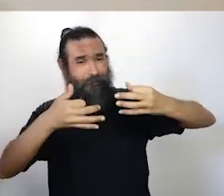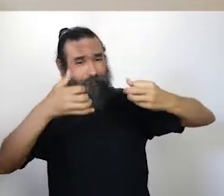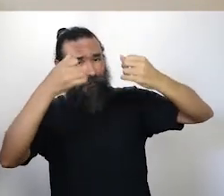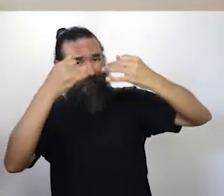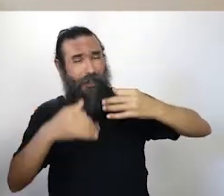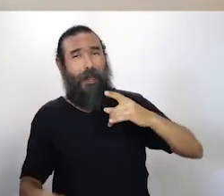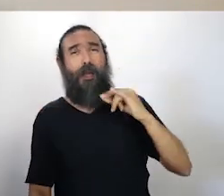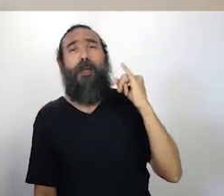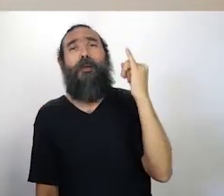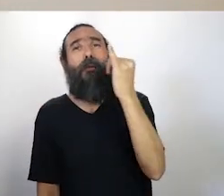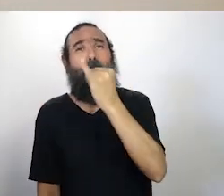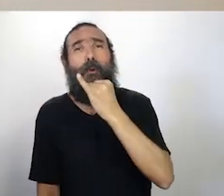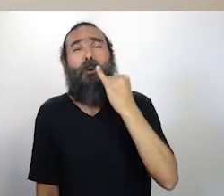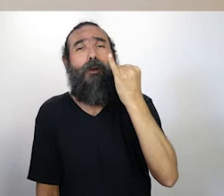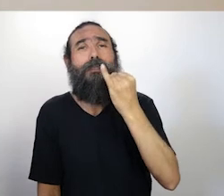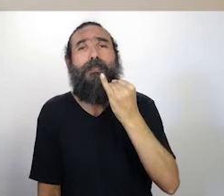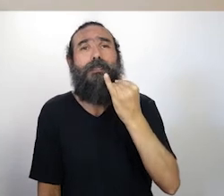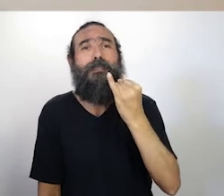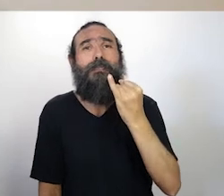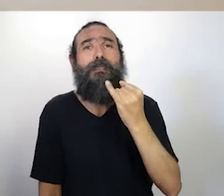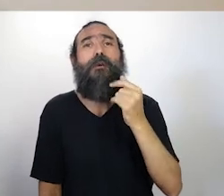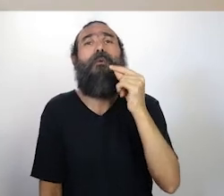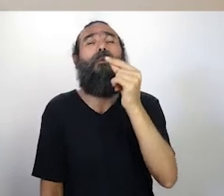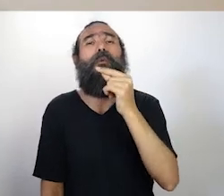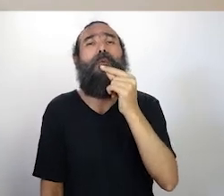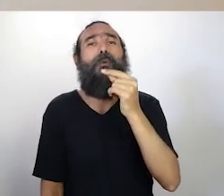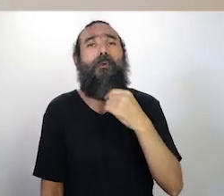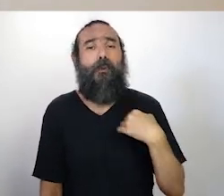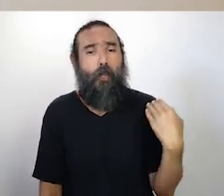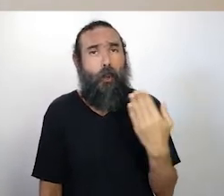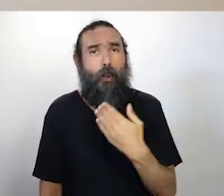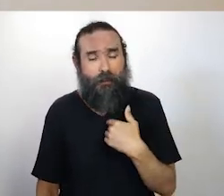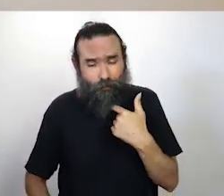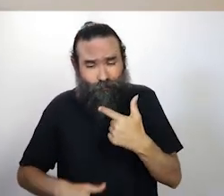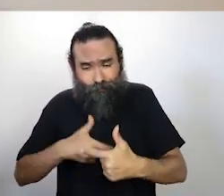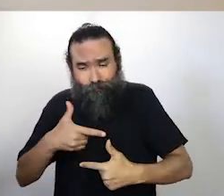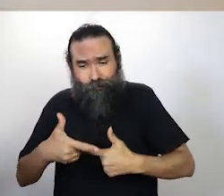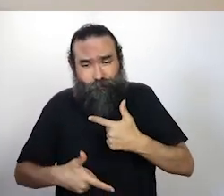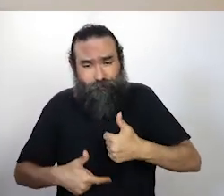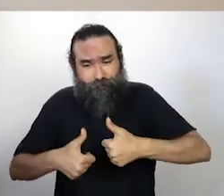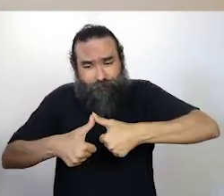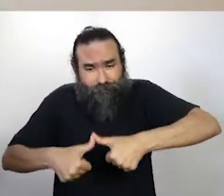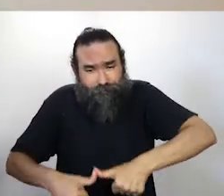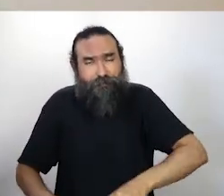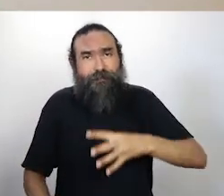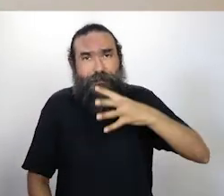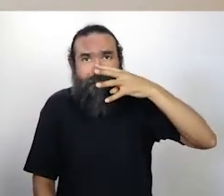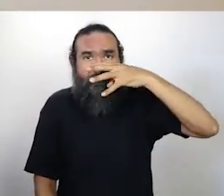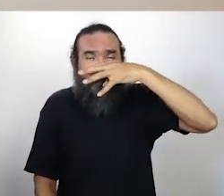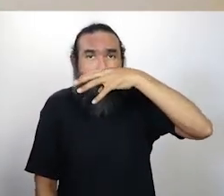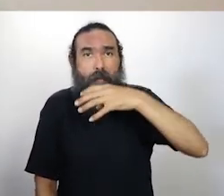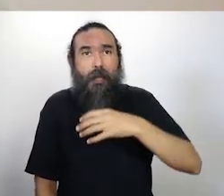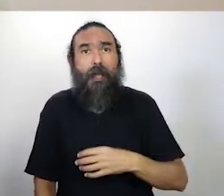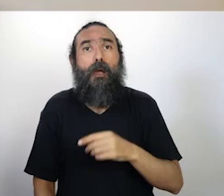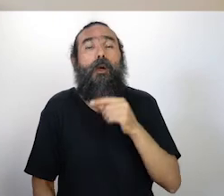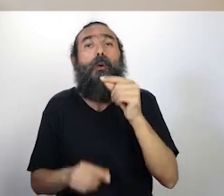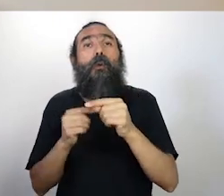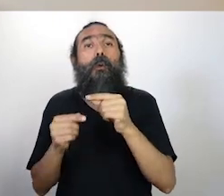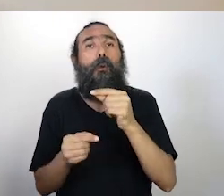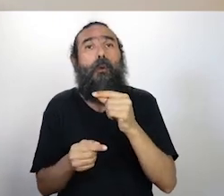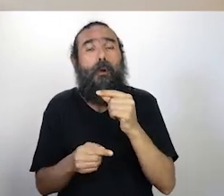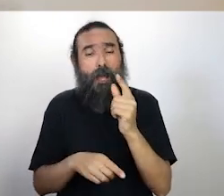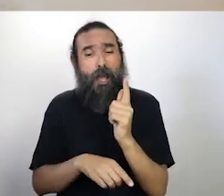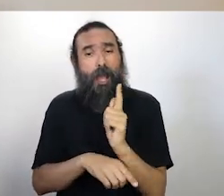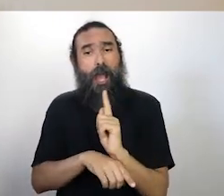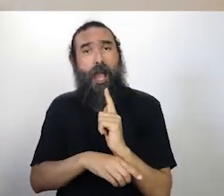importante no processo mesmo de luta, no processo de permanência. O que você tem de garantia